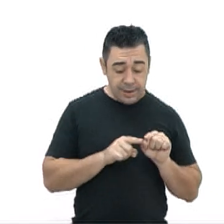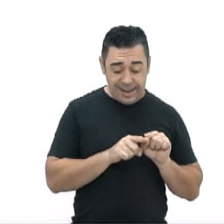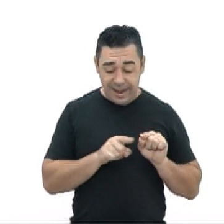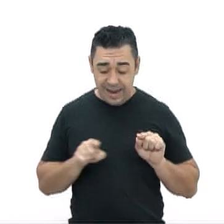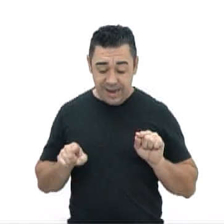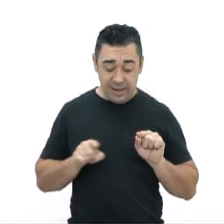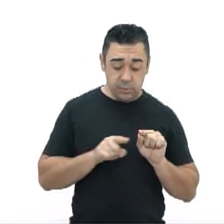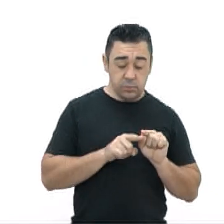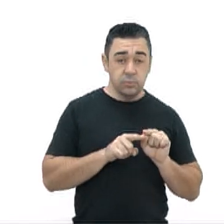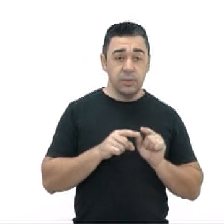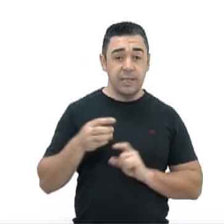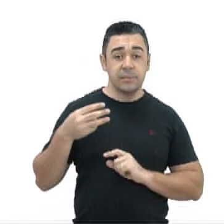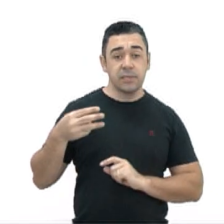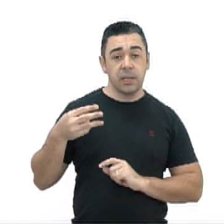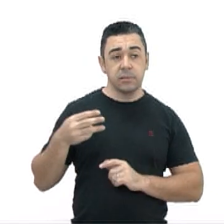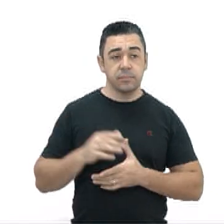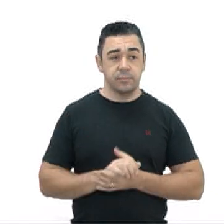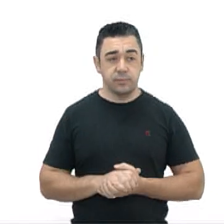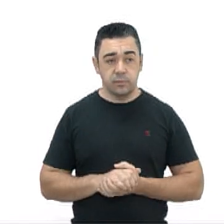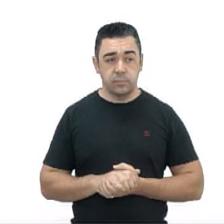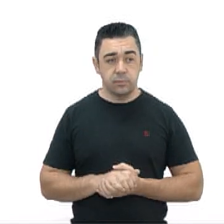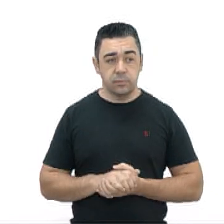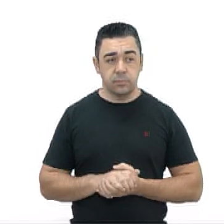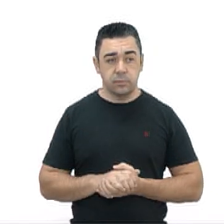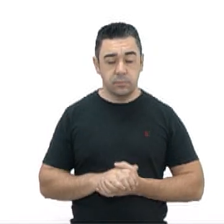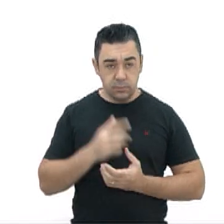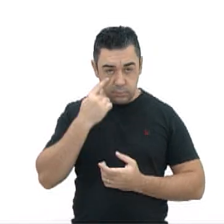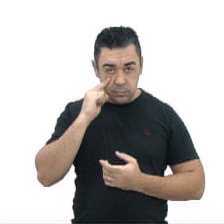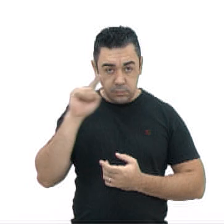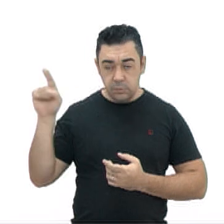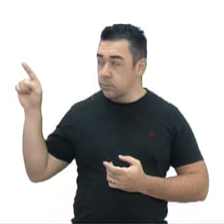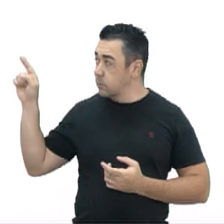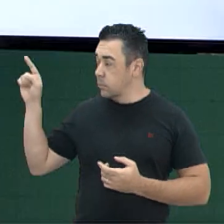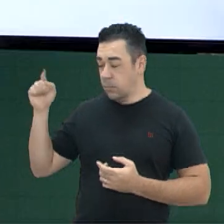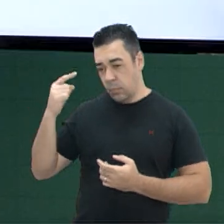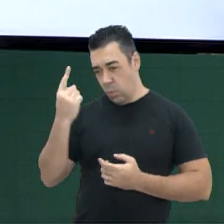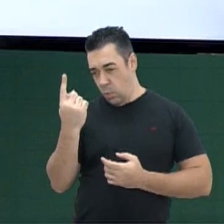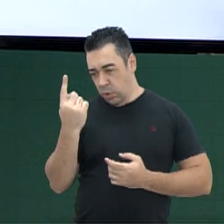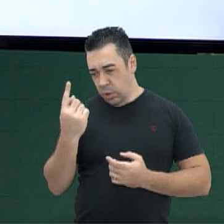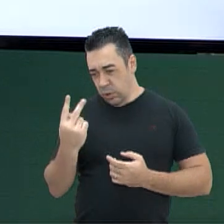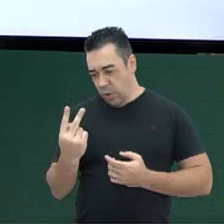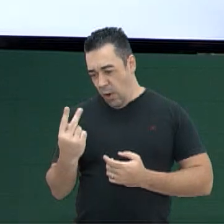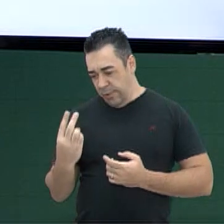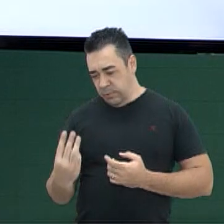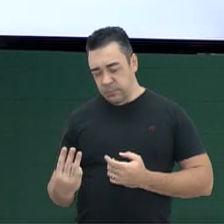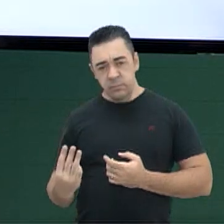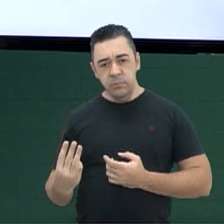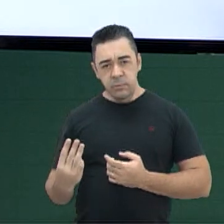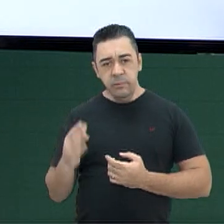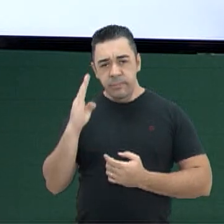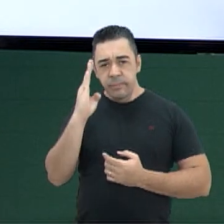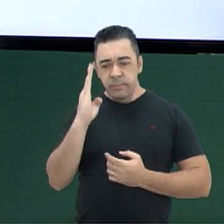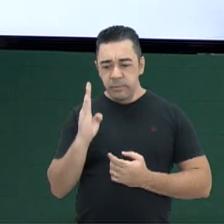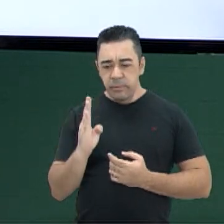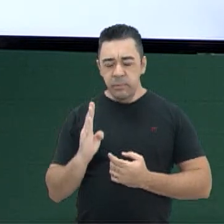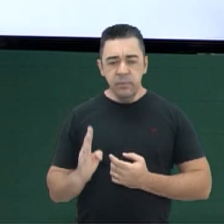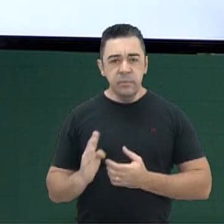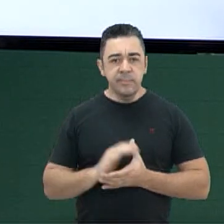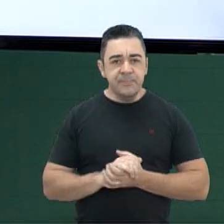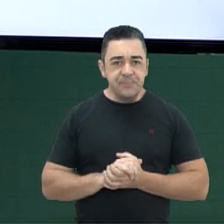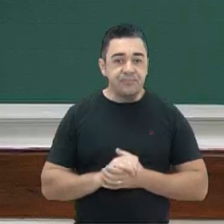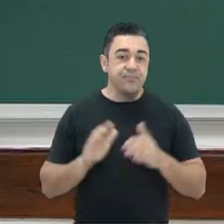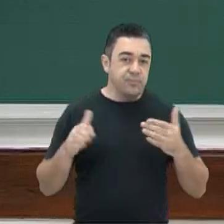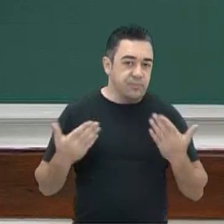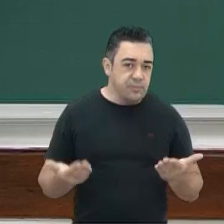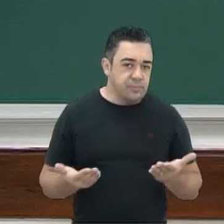do quadrado é 3. Aqui vemos 1, 2, 3. Se cada pedacinho aqui mede 1, então é 1, 2, 3.